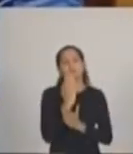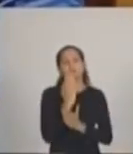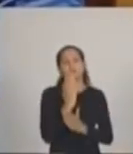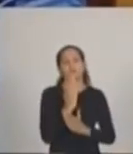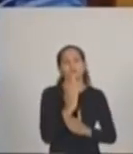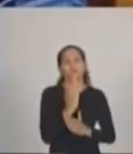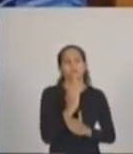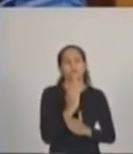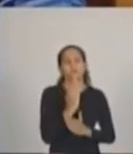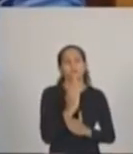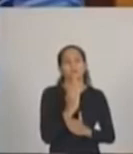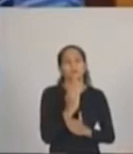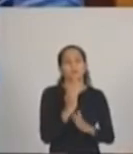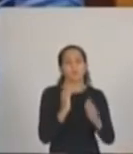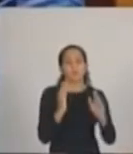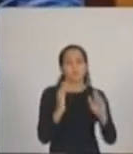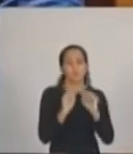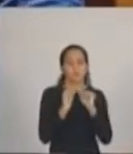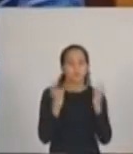foi aprovado na casa